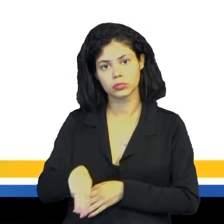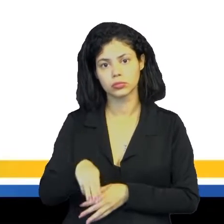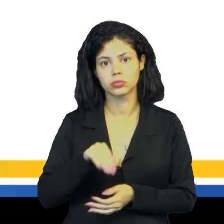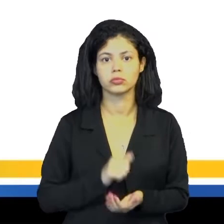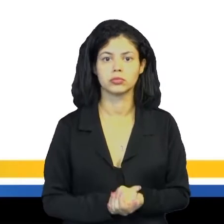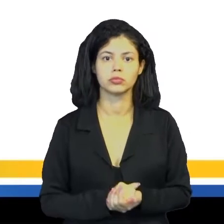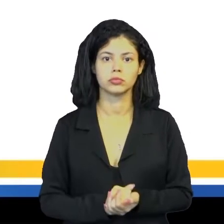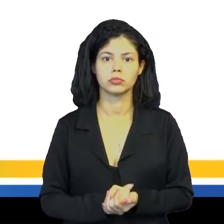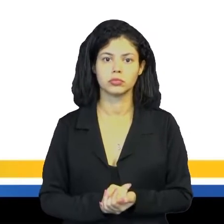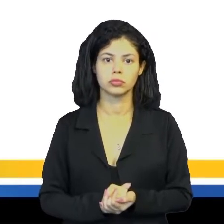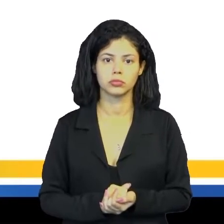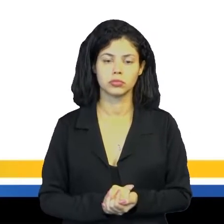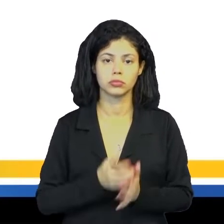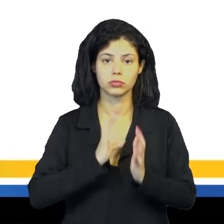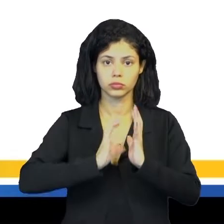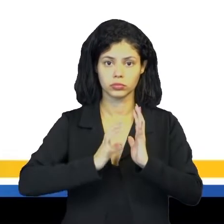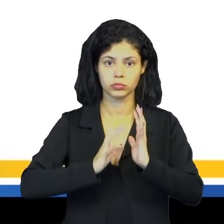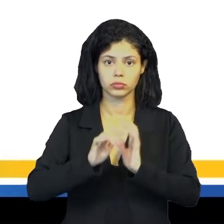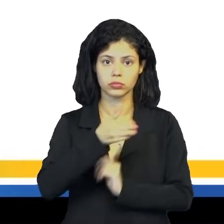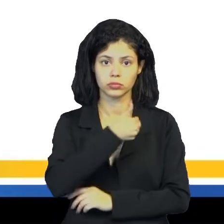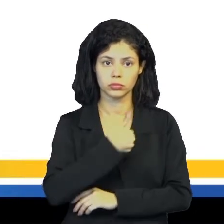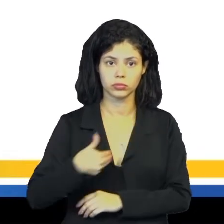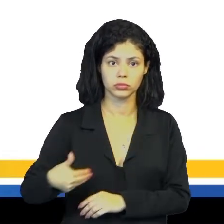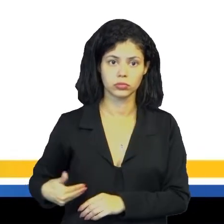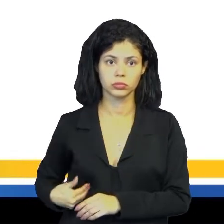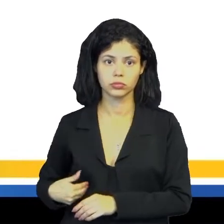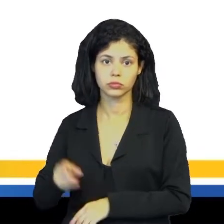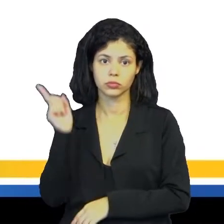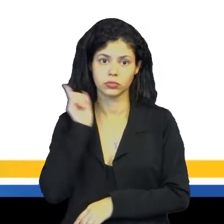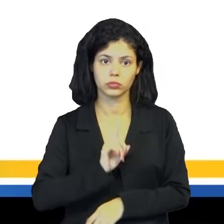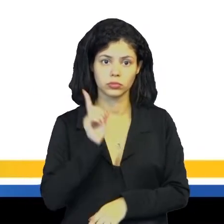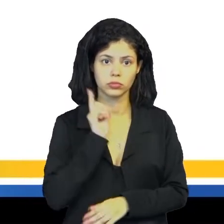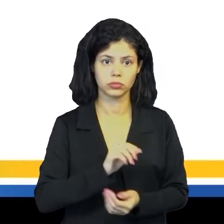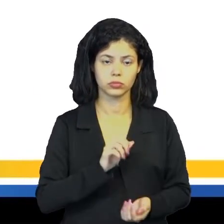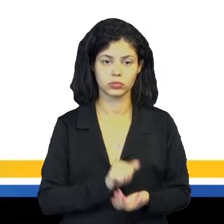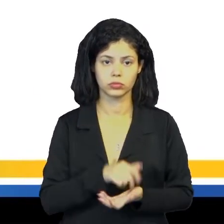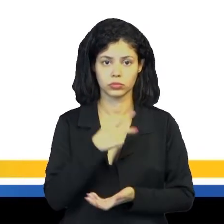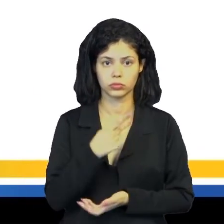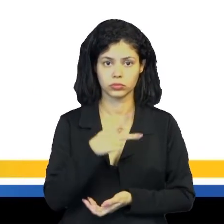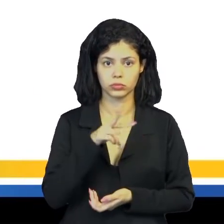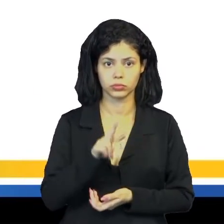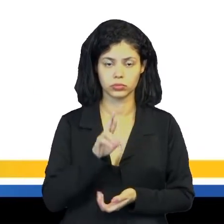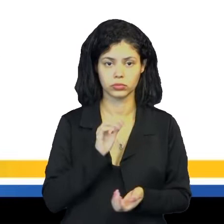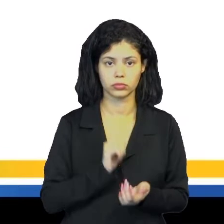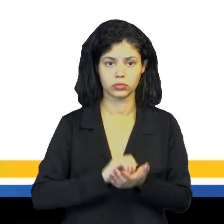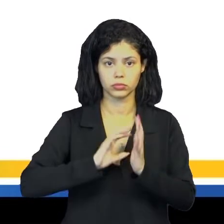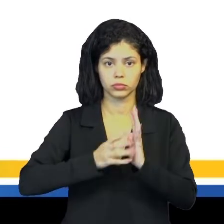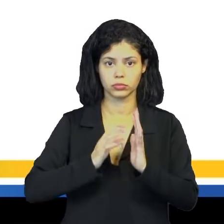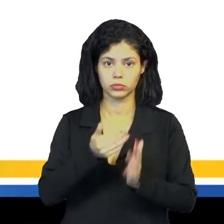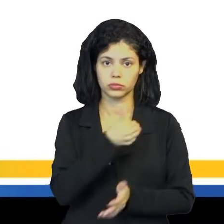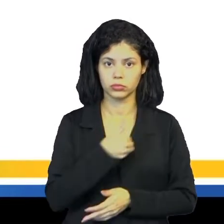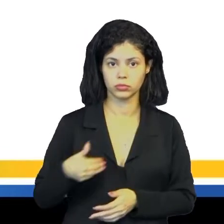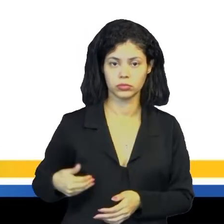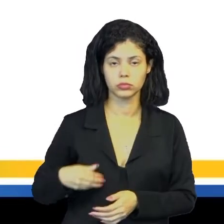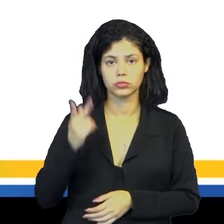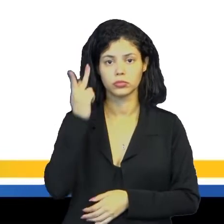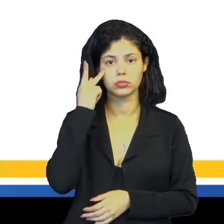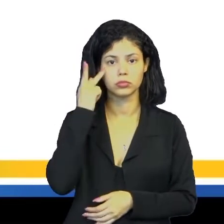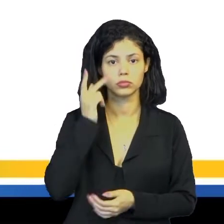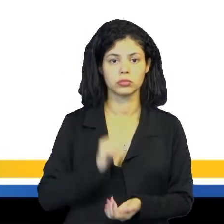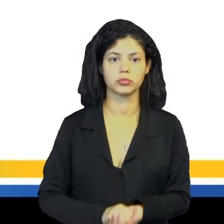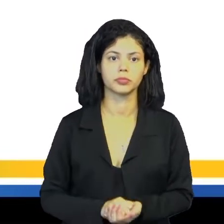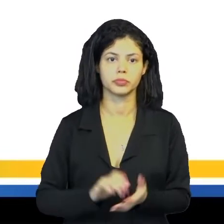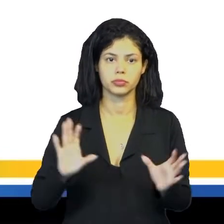Partido Republicano Mineiro, e o PRP, que é o Partido Republicano Paulista. Apesar de ser um